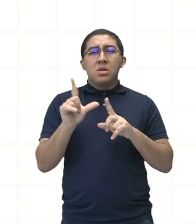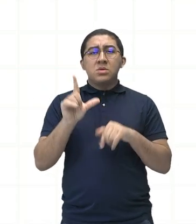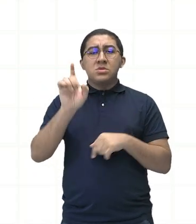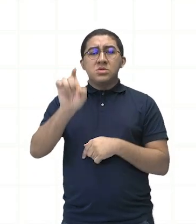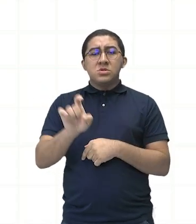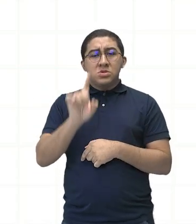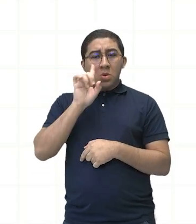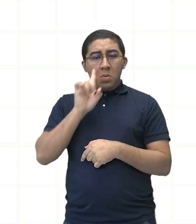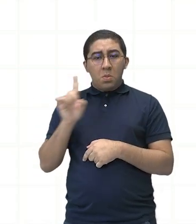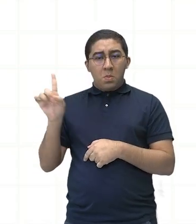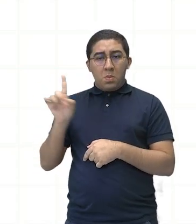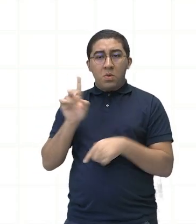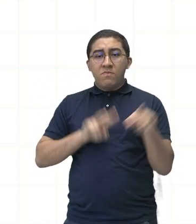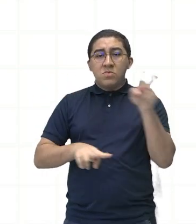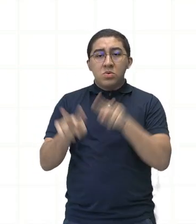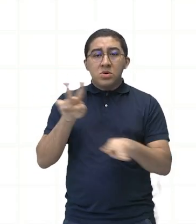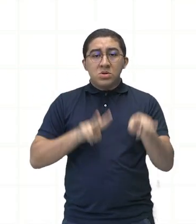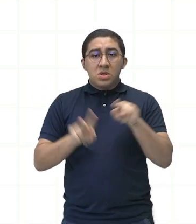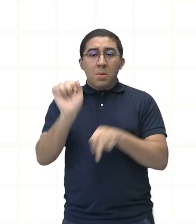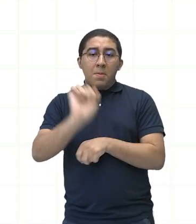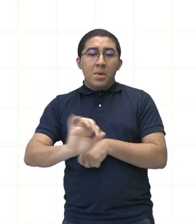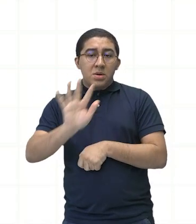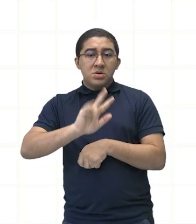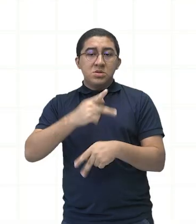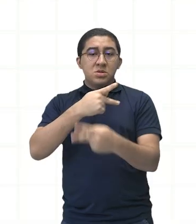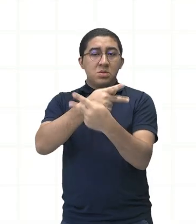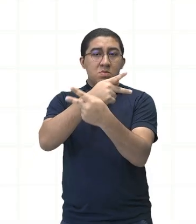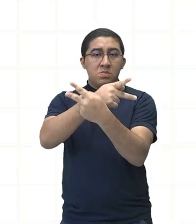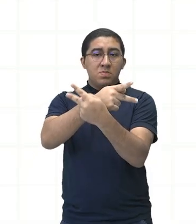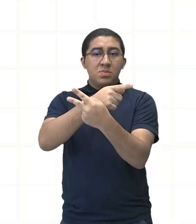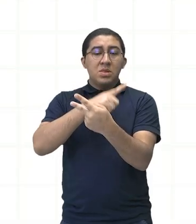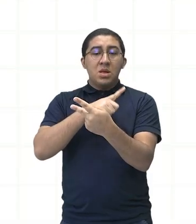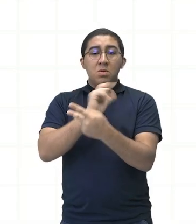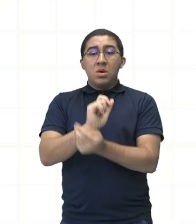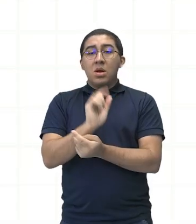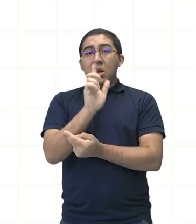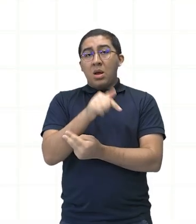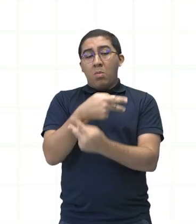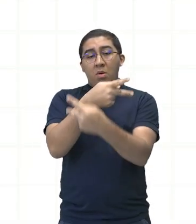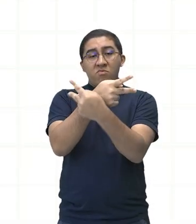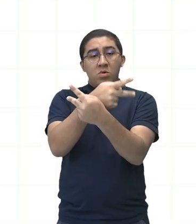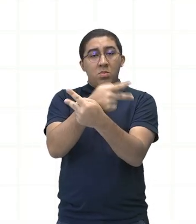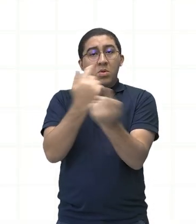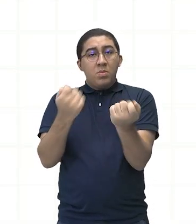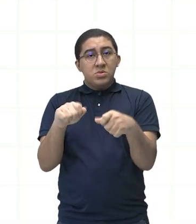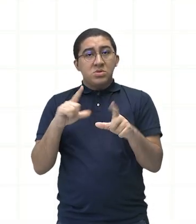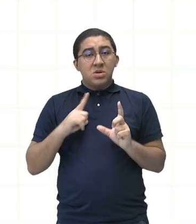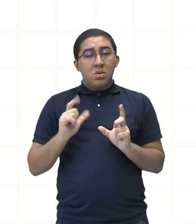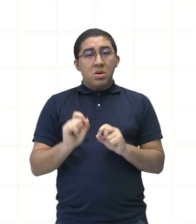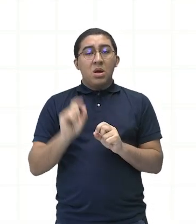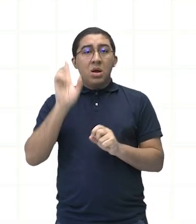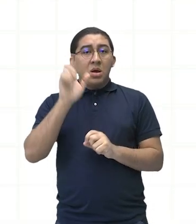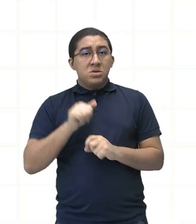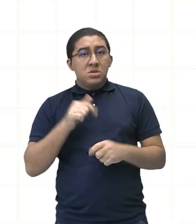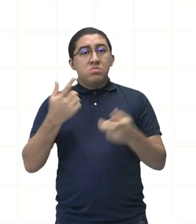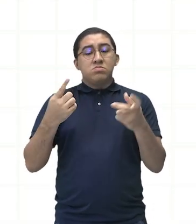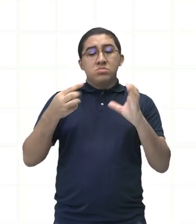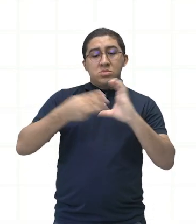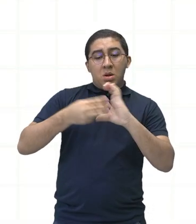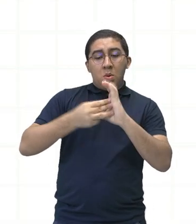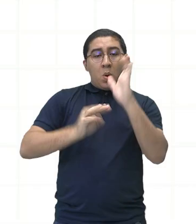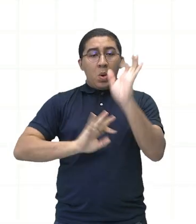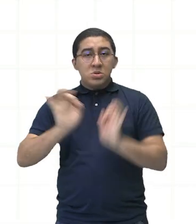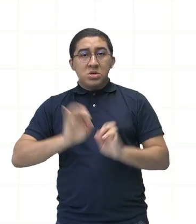podem começar a visualizar aqui no interior da célula. É o quê? Uma forma da célula organizar o material genético